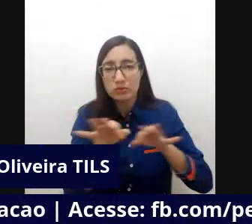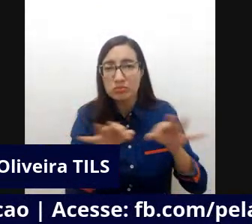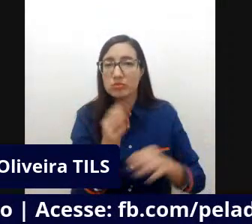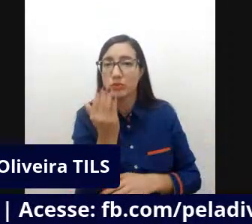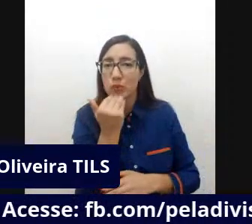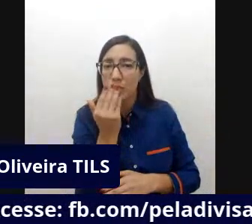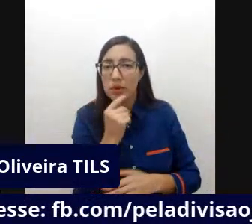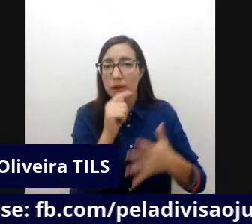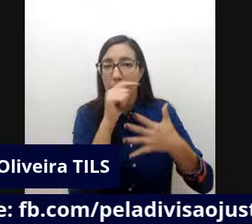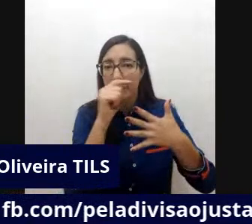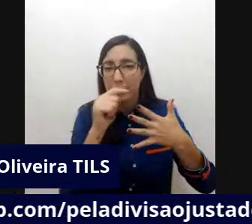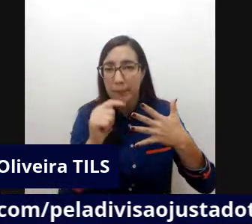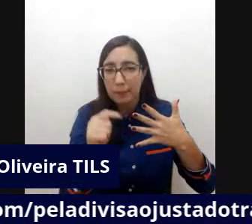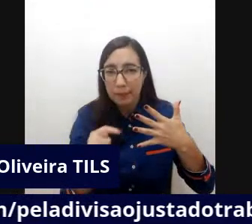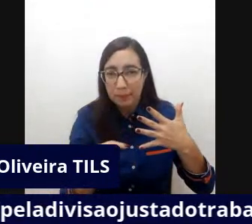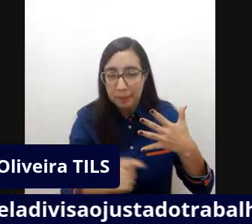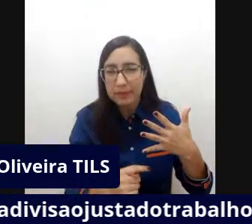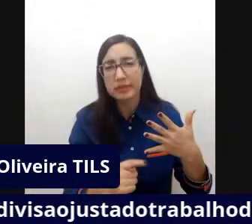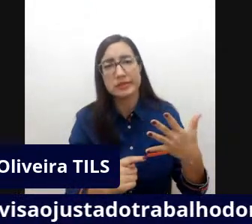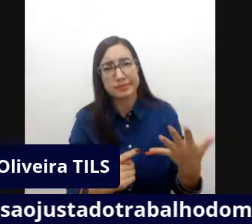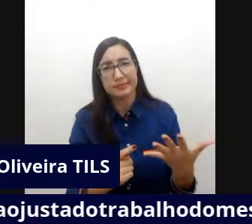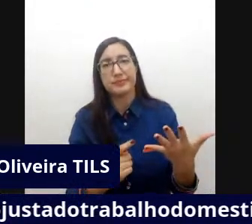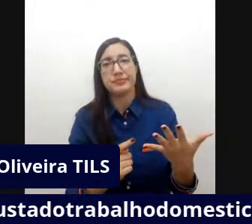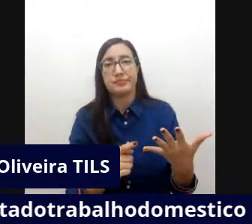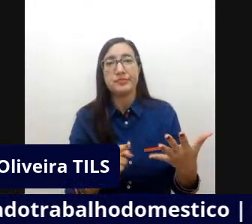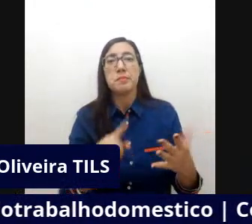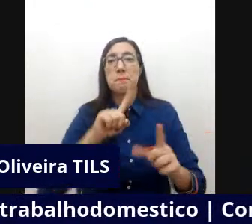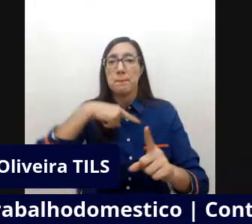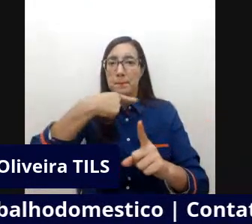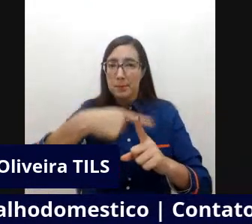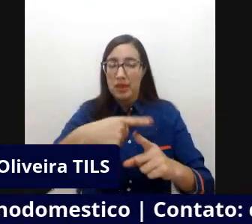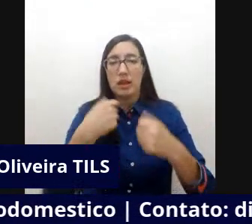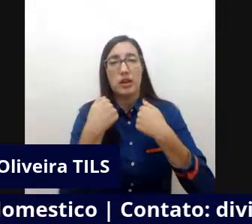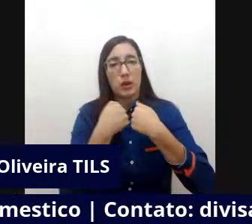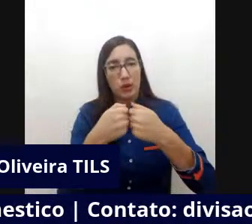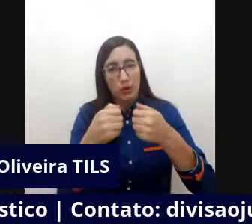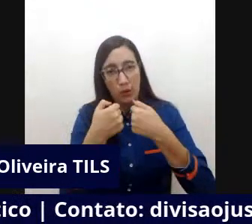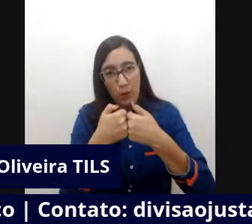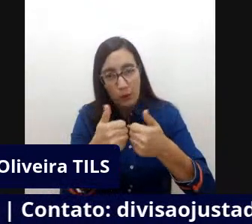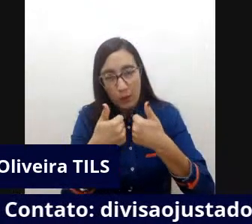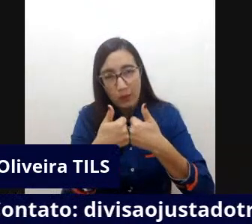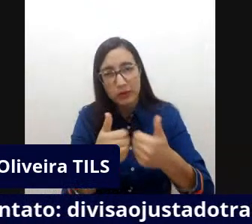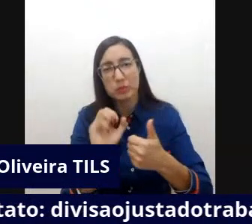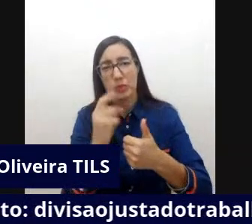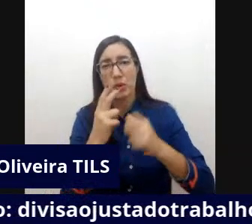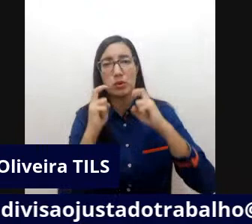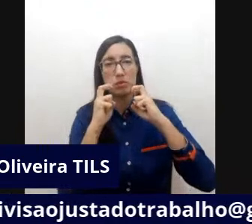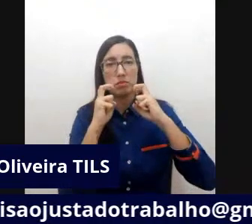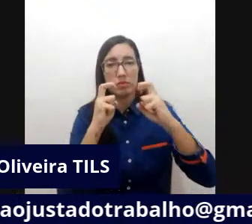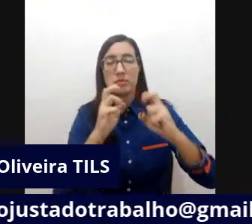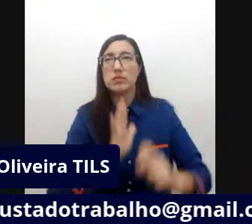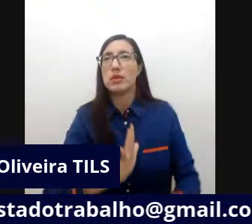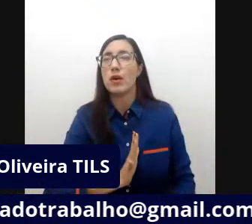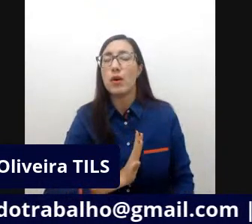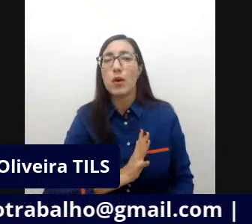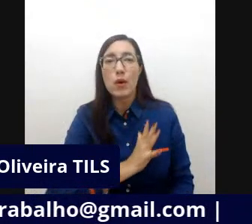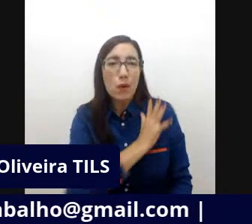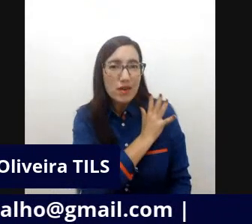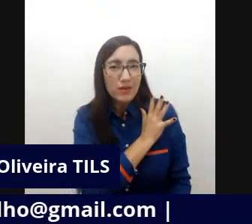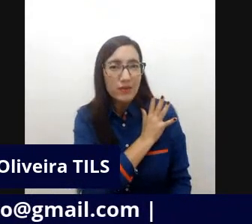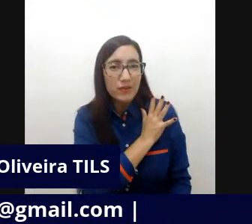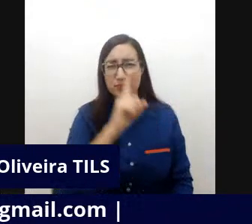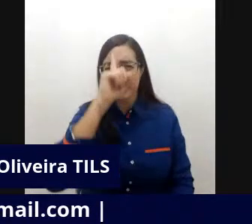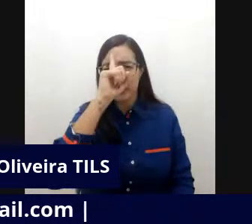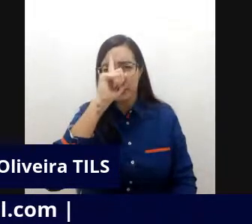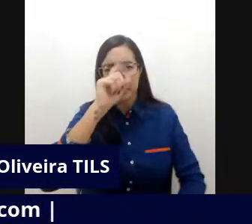sai, pegando esse transporte horroroso, né, porque cada dia que passa o transporte está pior, né, e agora, nesse